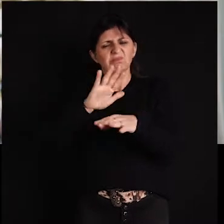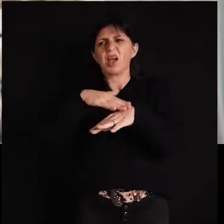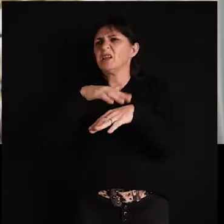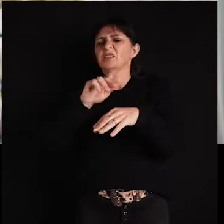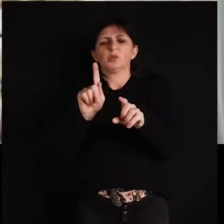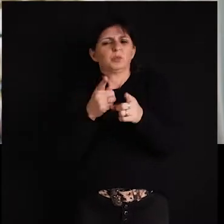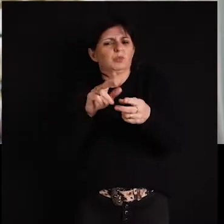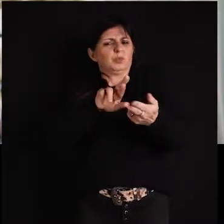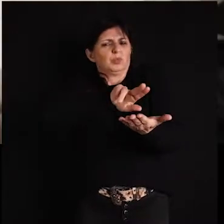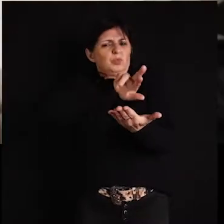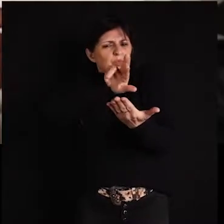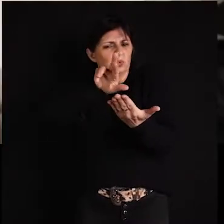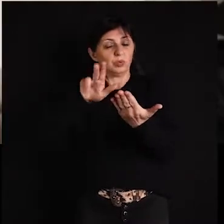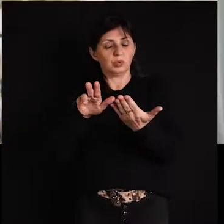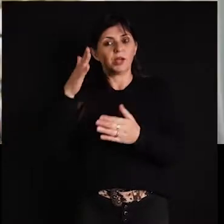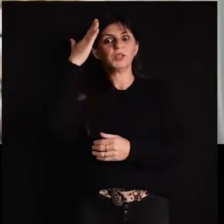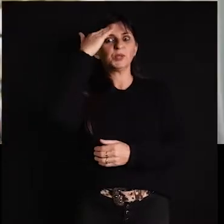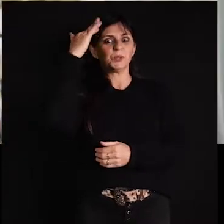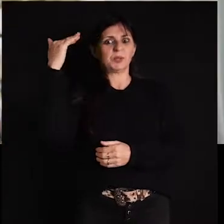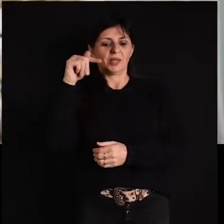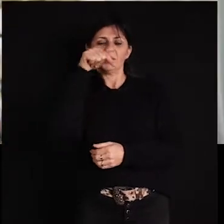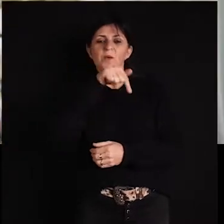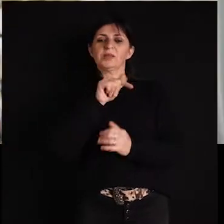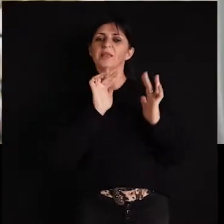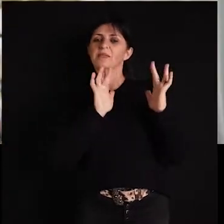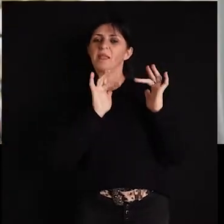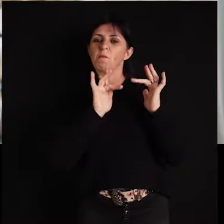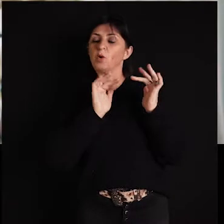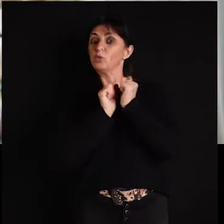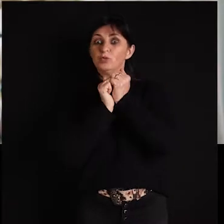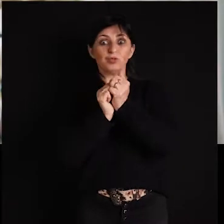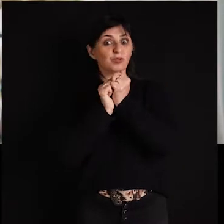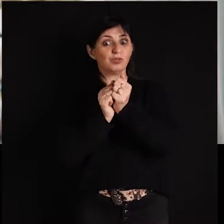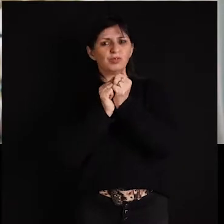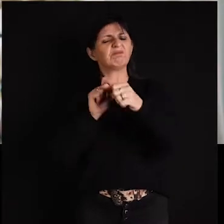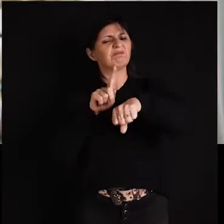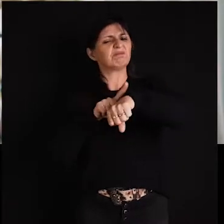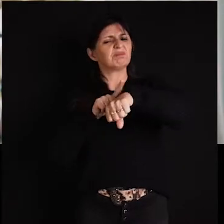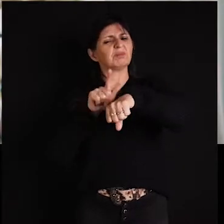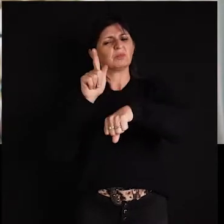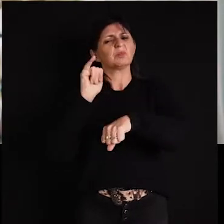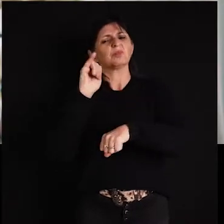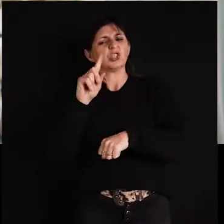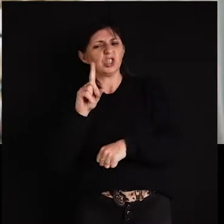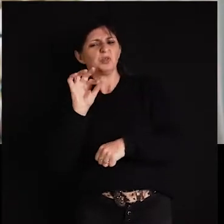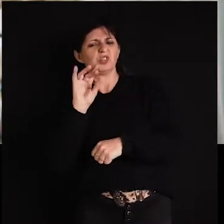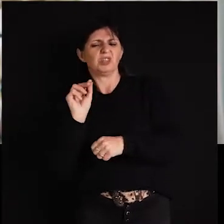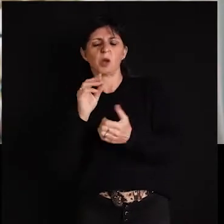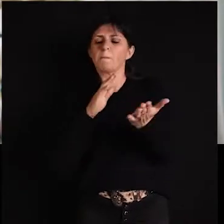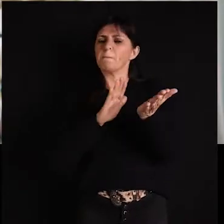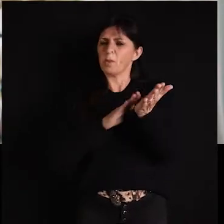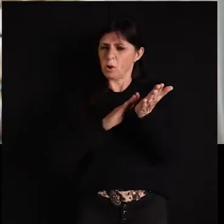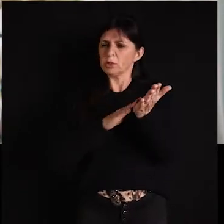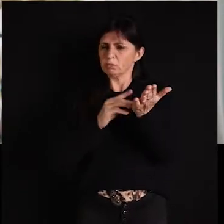foram gravadas que fizeram muito sucesso. Esse namoro sempre existiu. Uma época o Gildinho chegou, fez proposta e tudo,